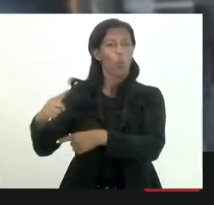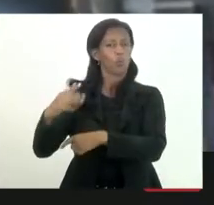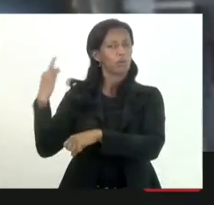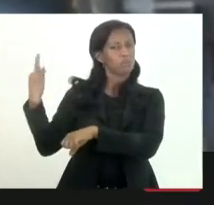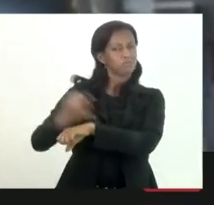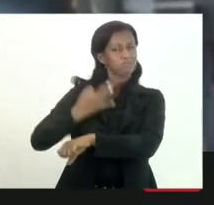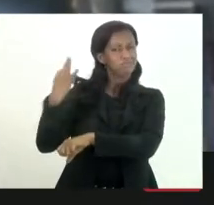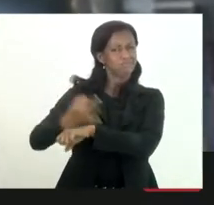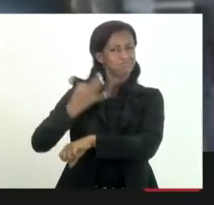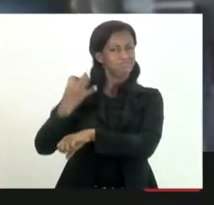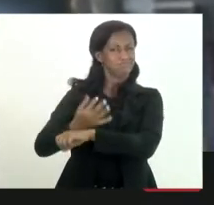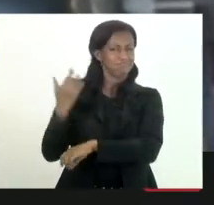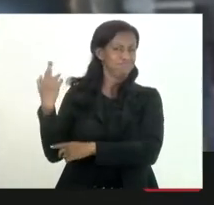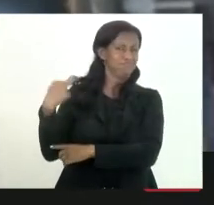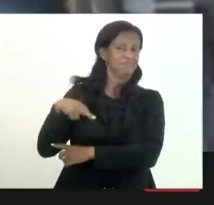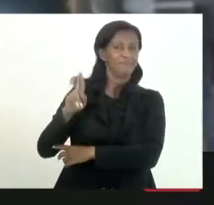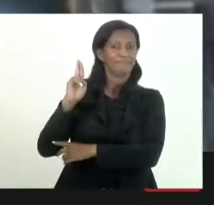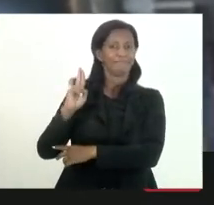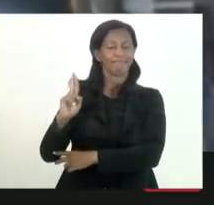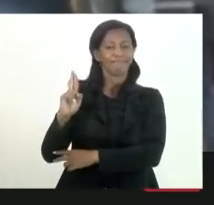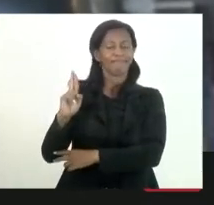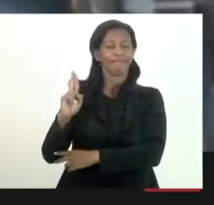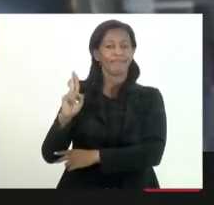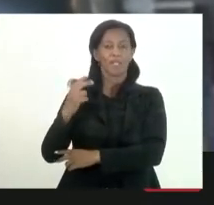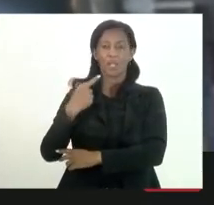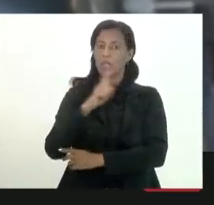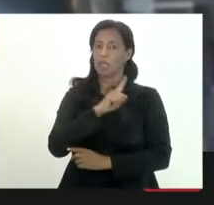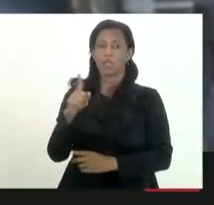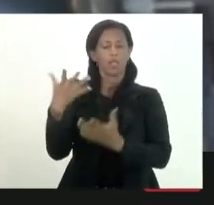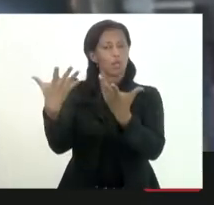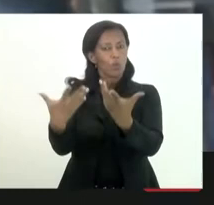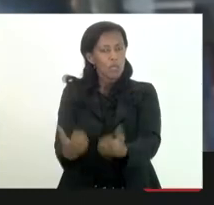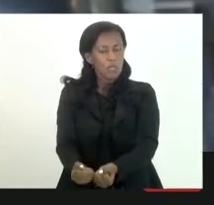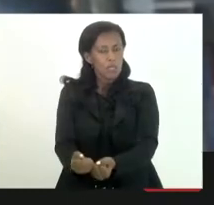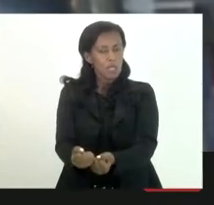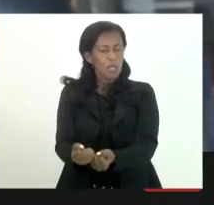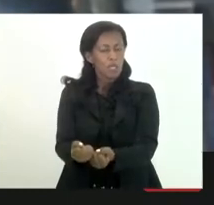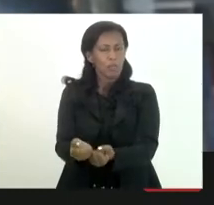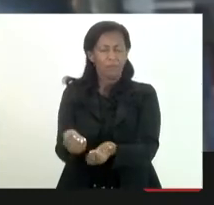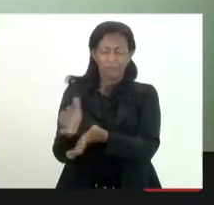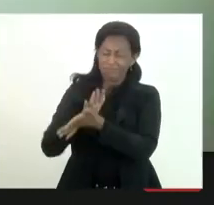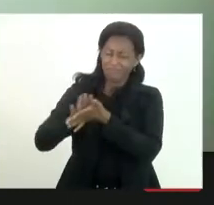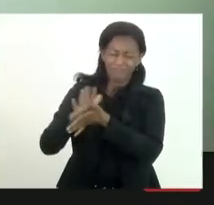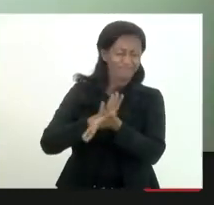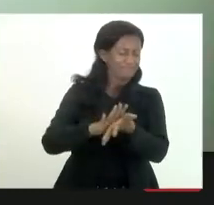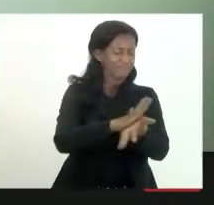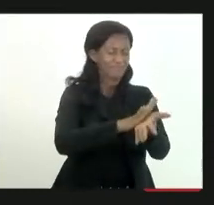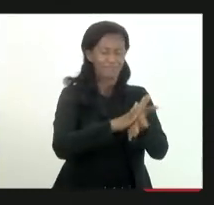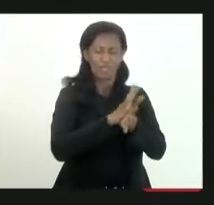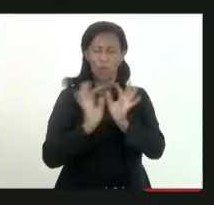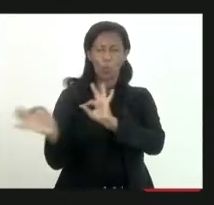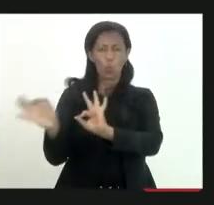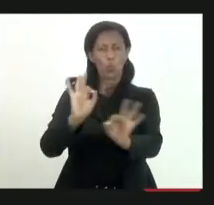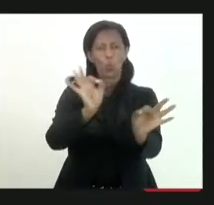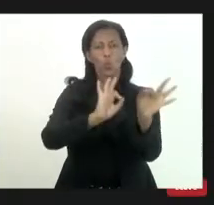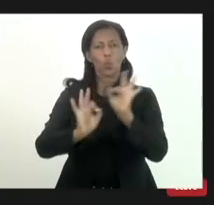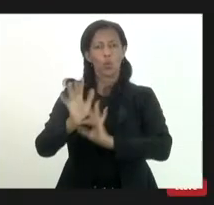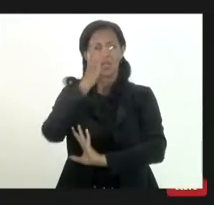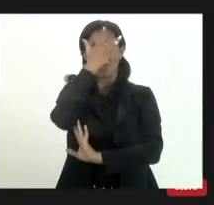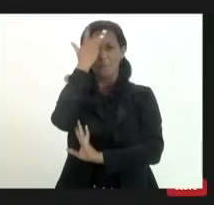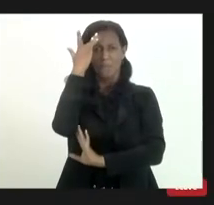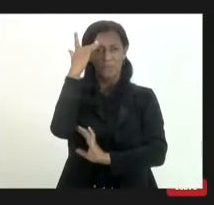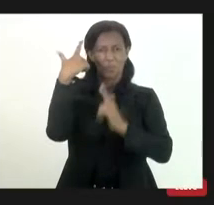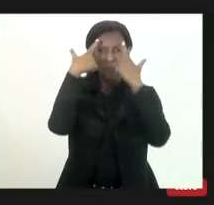intolerância religiosa. Não aceito em forma alguma que nenhuma pessoa venha